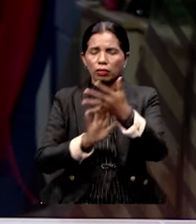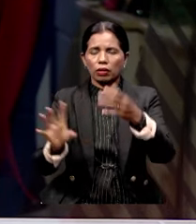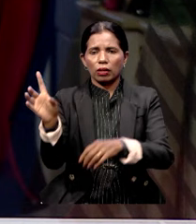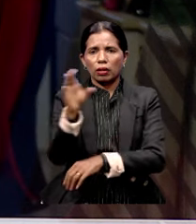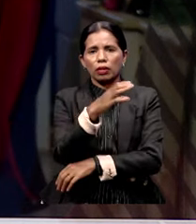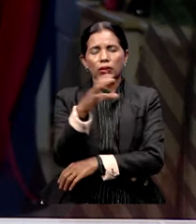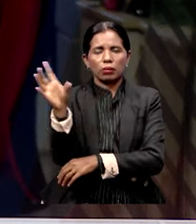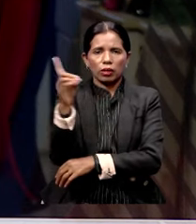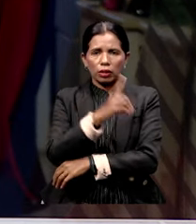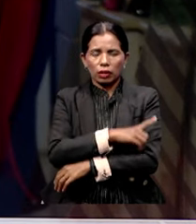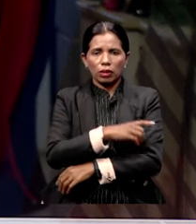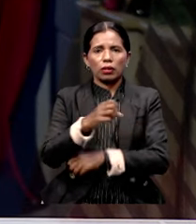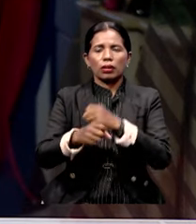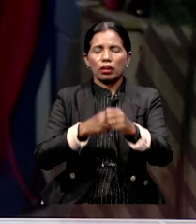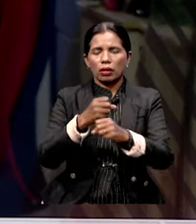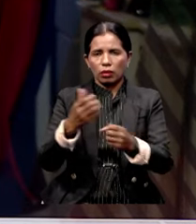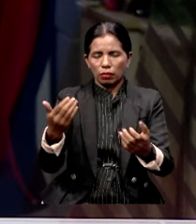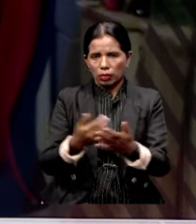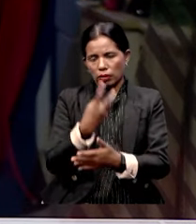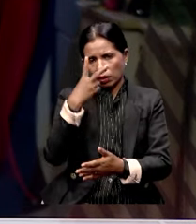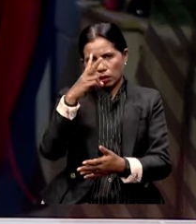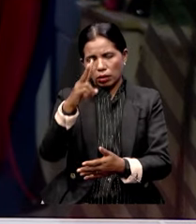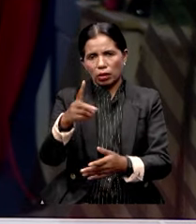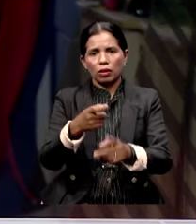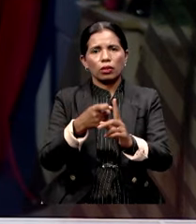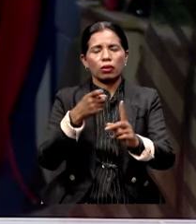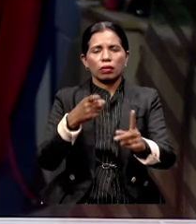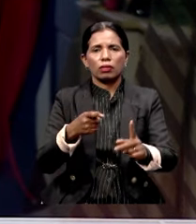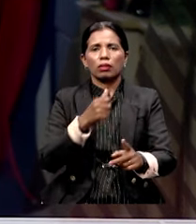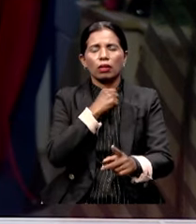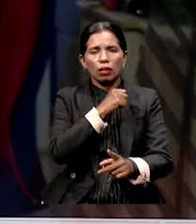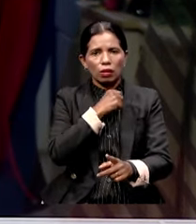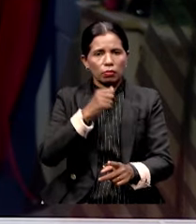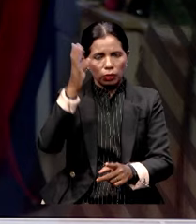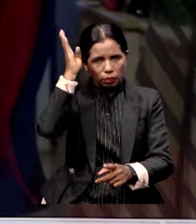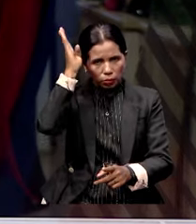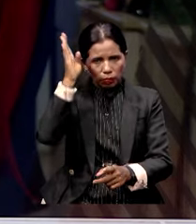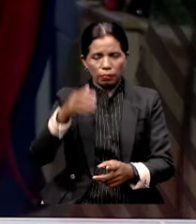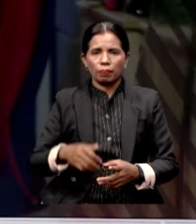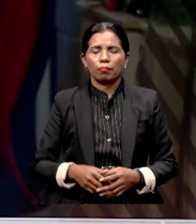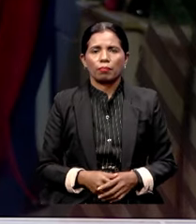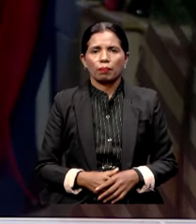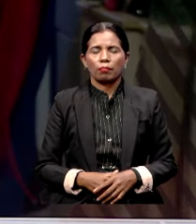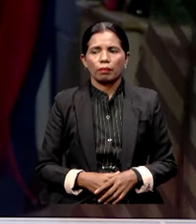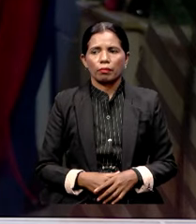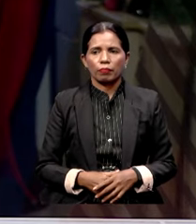no Tinanfon. Termina a companhia da declaração completa, Russo Dom Virgílio.